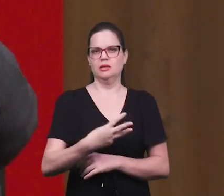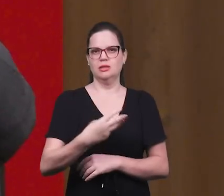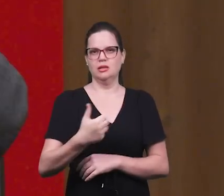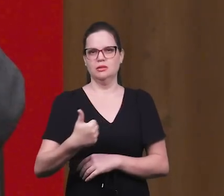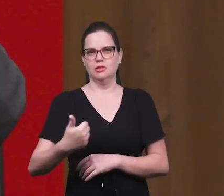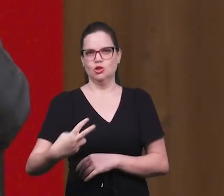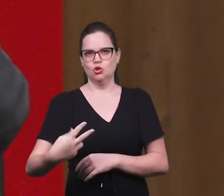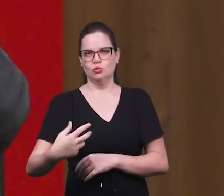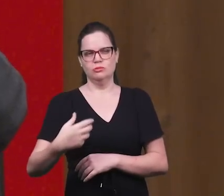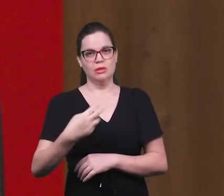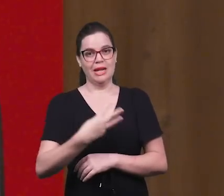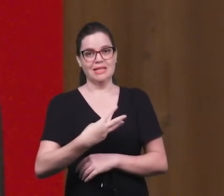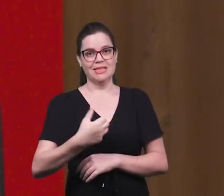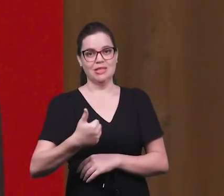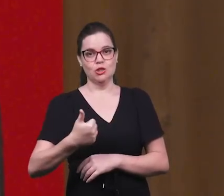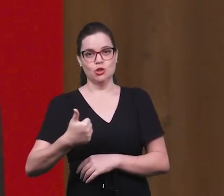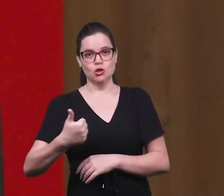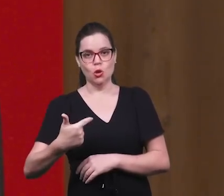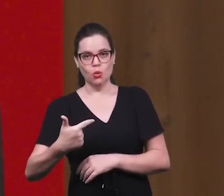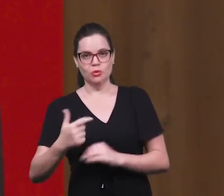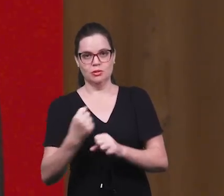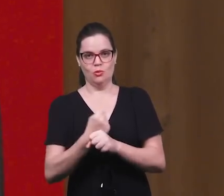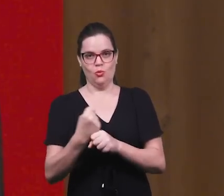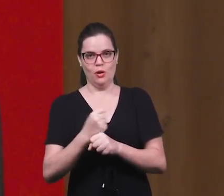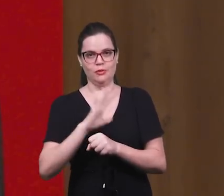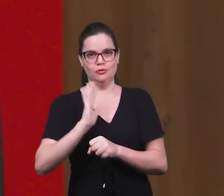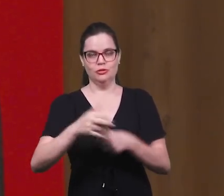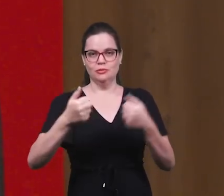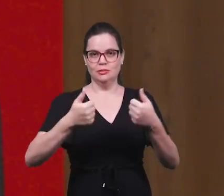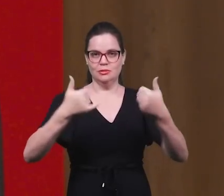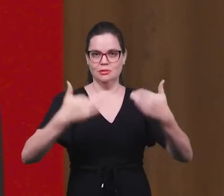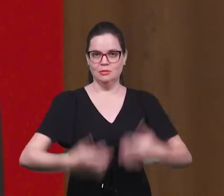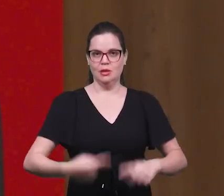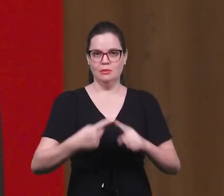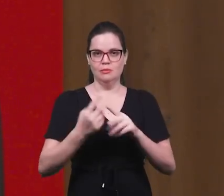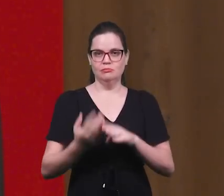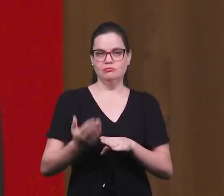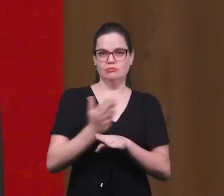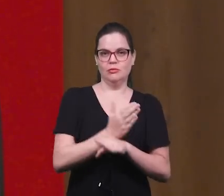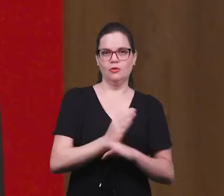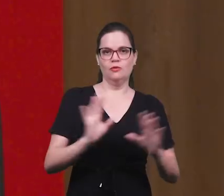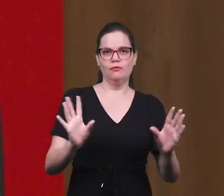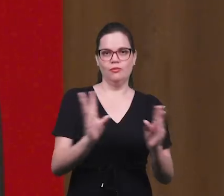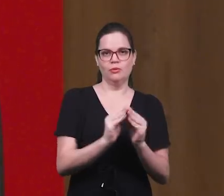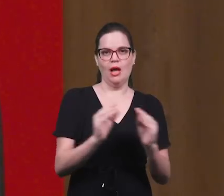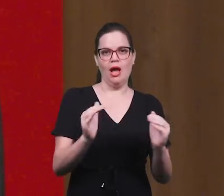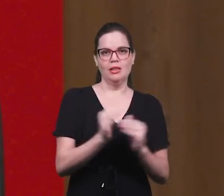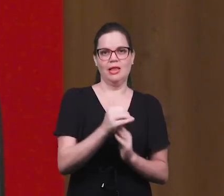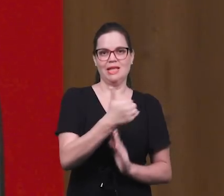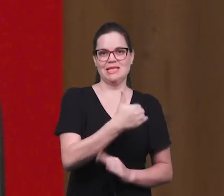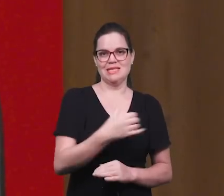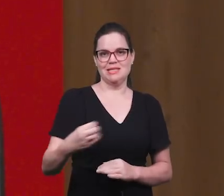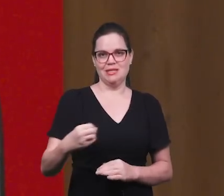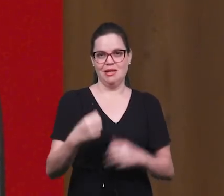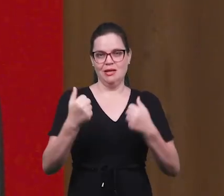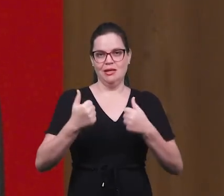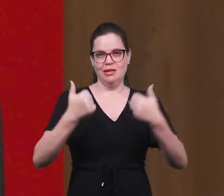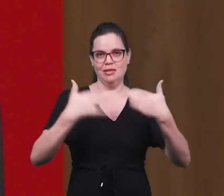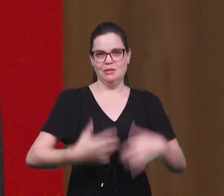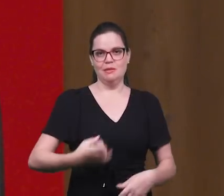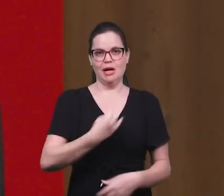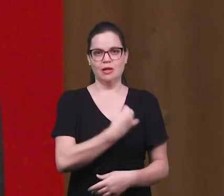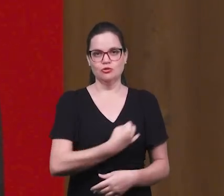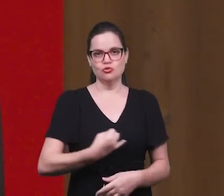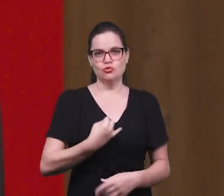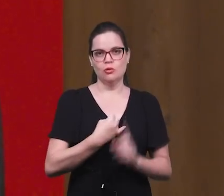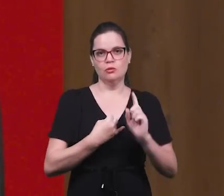Constantino, né? Até 312, mas nós pretendemos agora fazer uma remissão, fechar o século 100 e falar de outros fatos